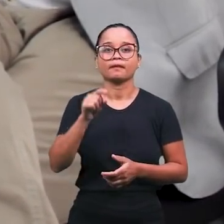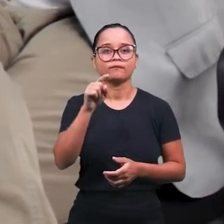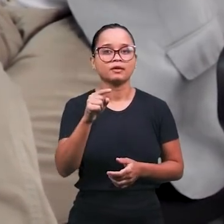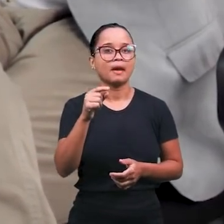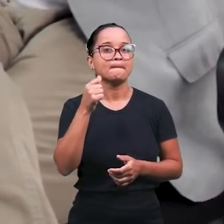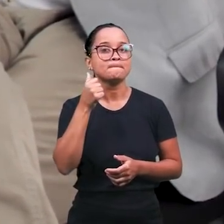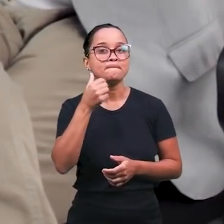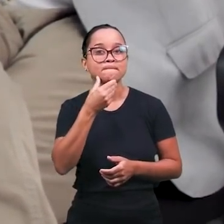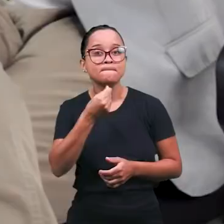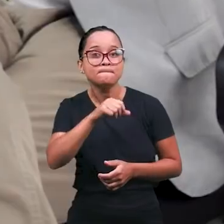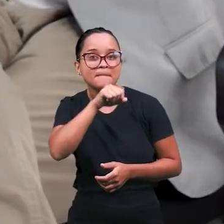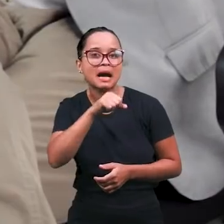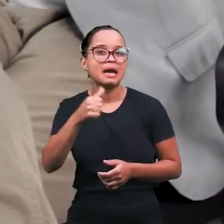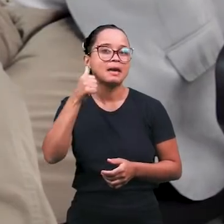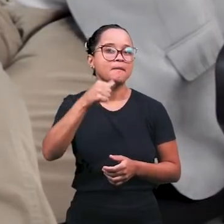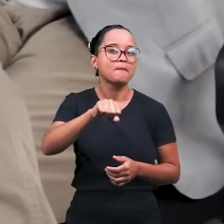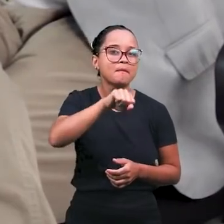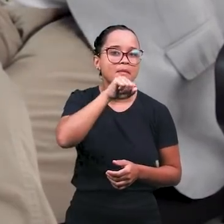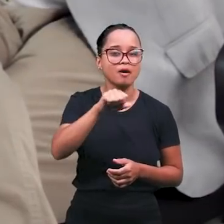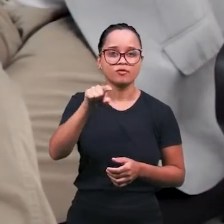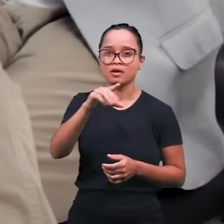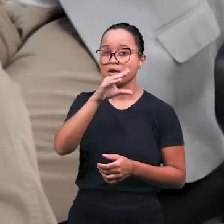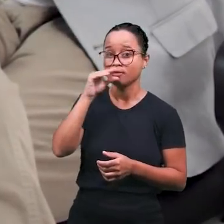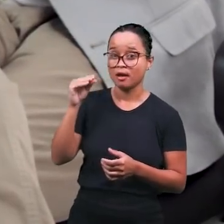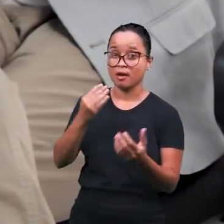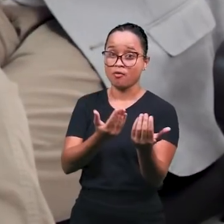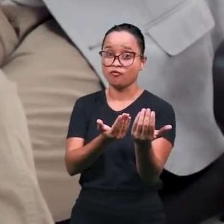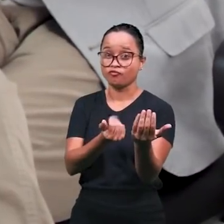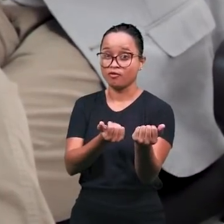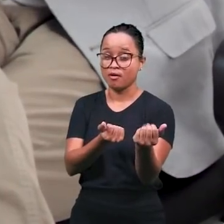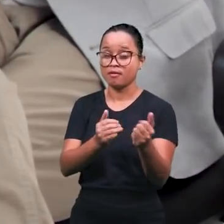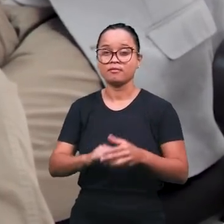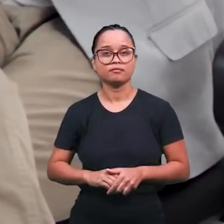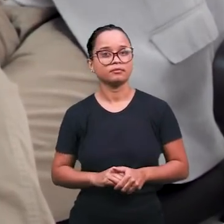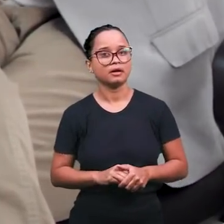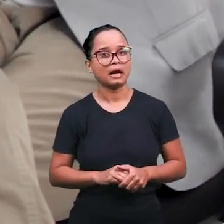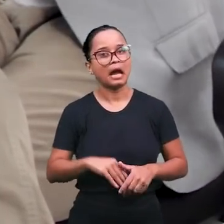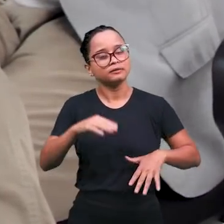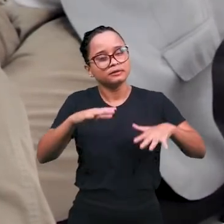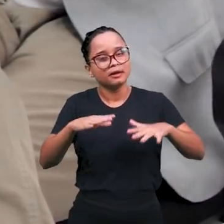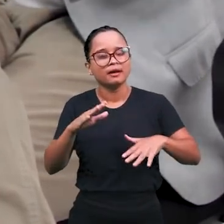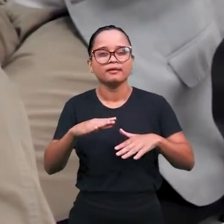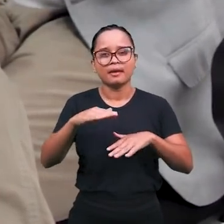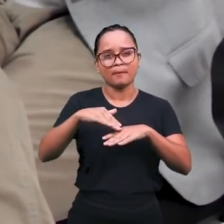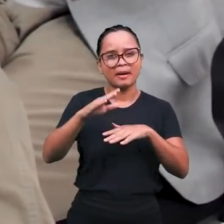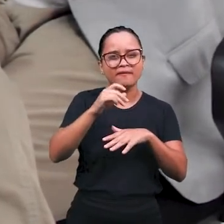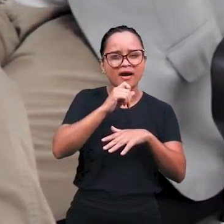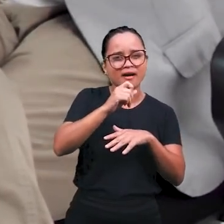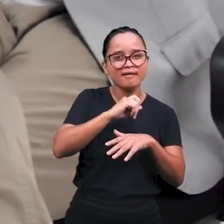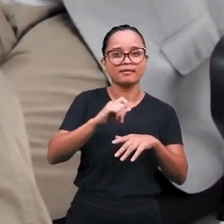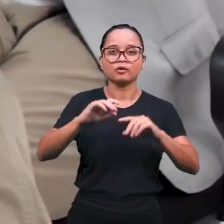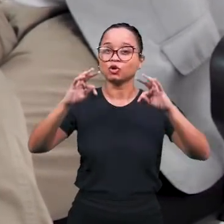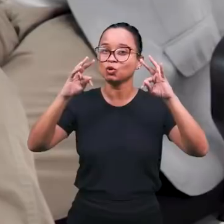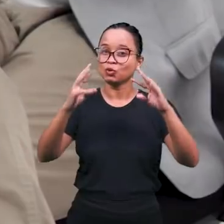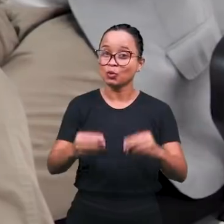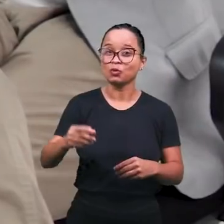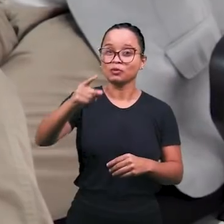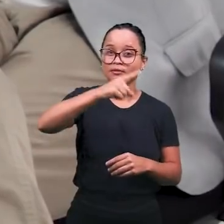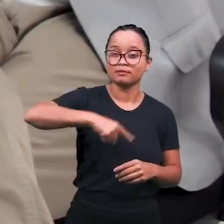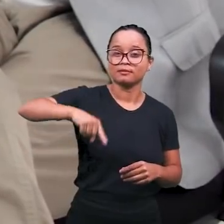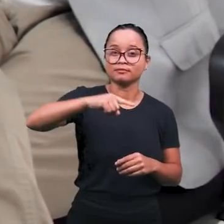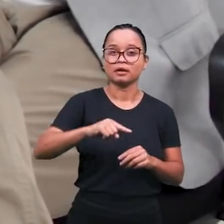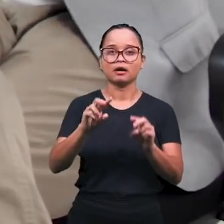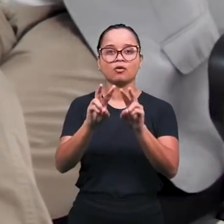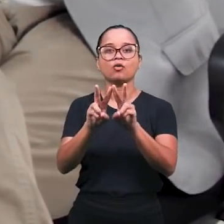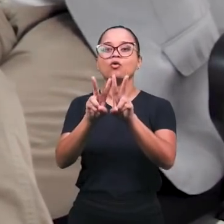pai, você mãe, você adolescente, jovem, não tão jovem, para todos